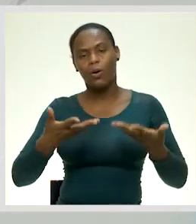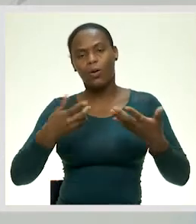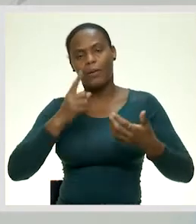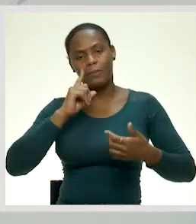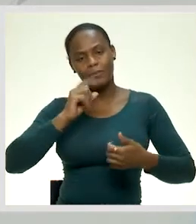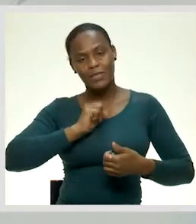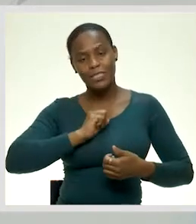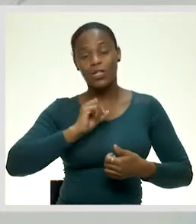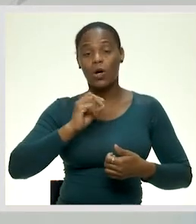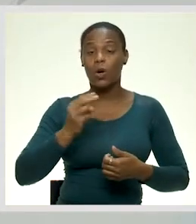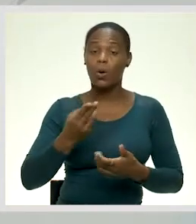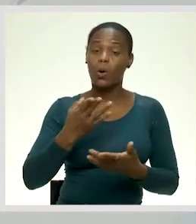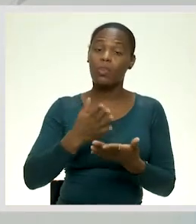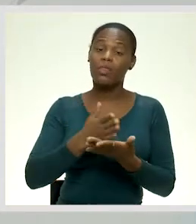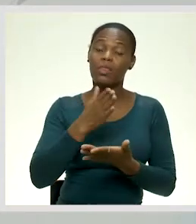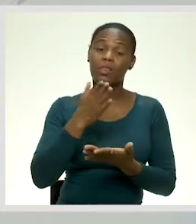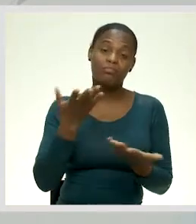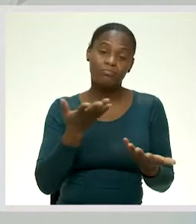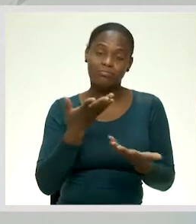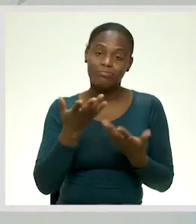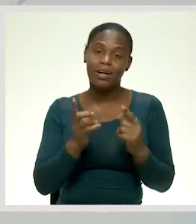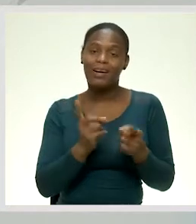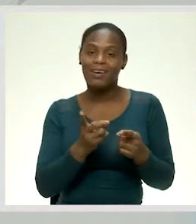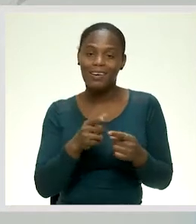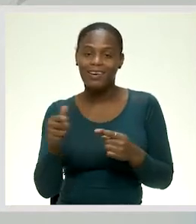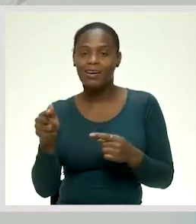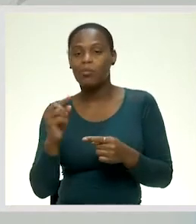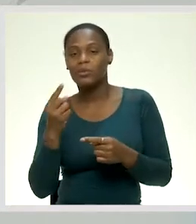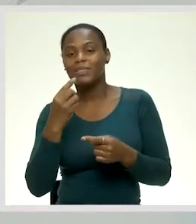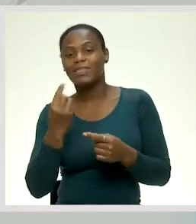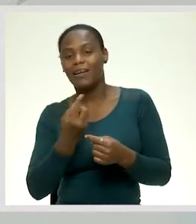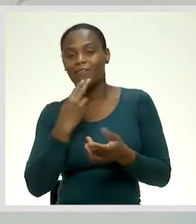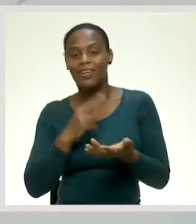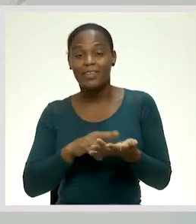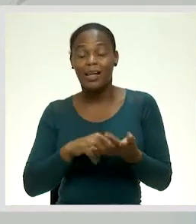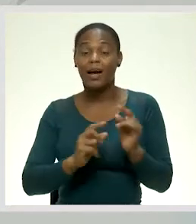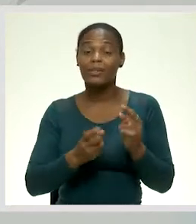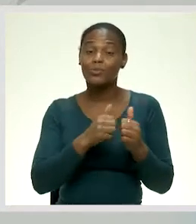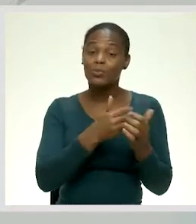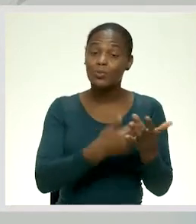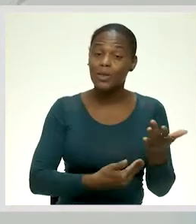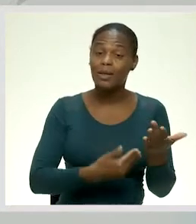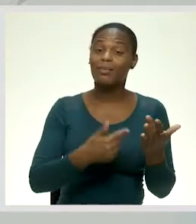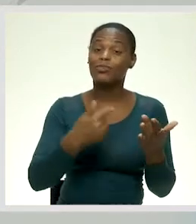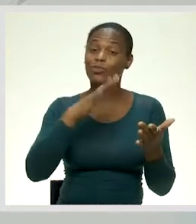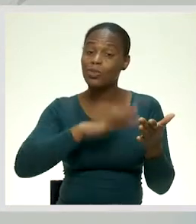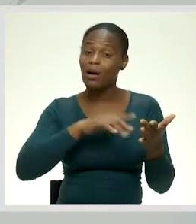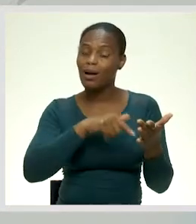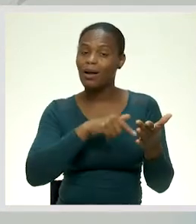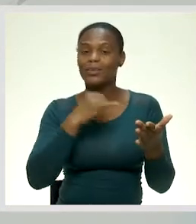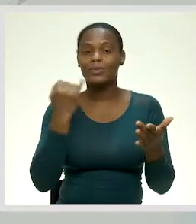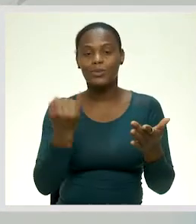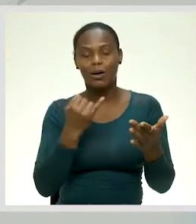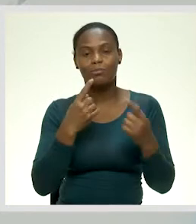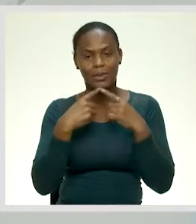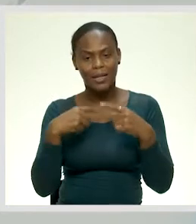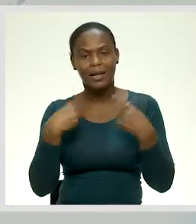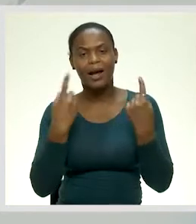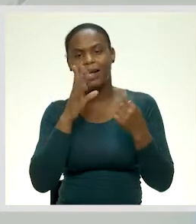então atesto que, ou por ser verdade nos documentos que constam nesta instrução, declara-se que... Portanto,